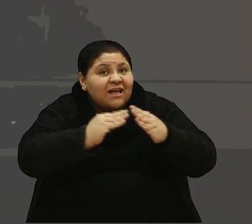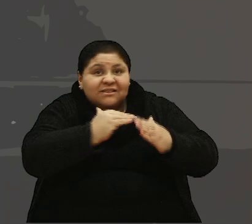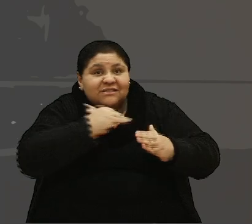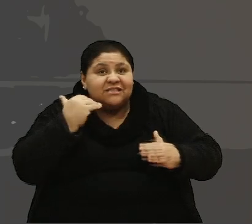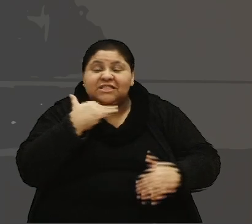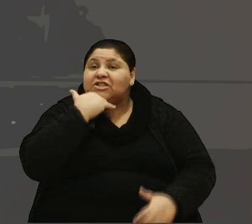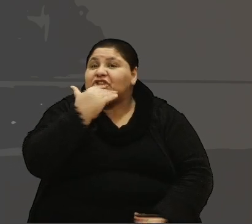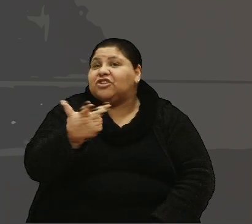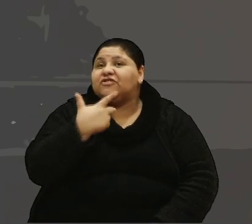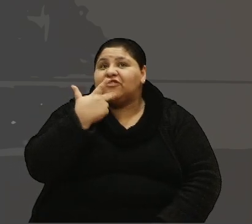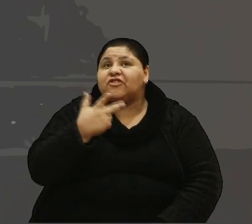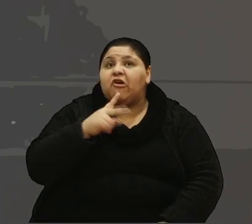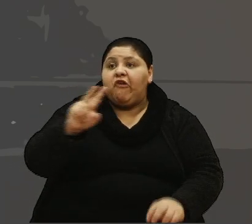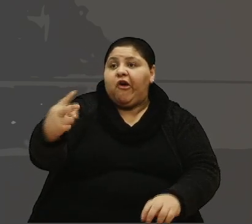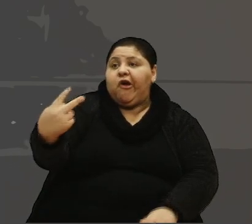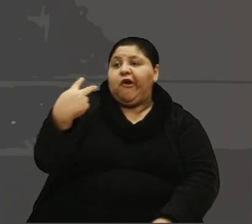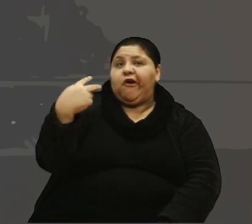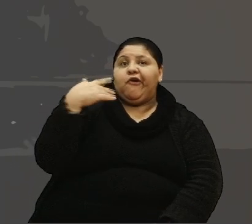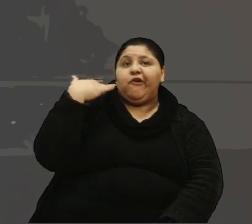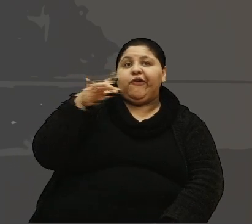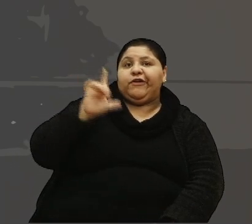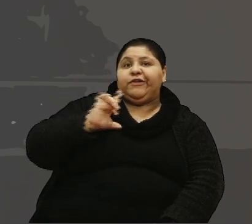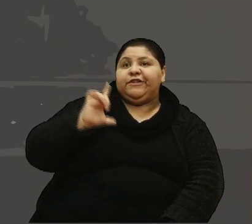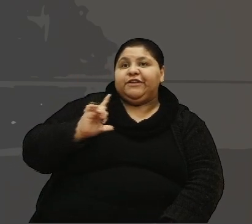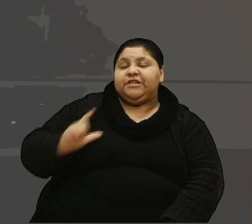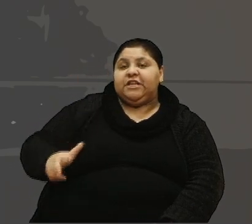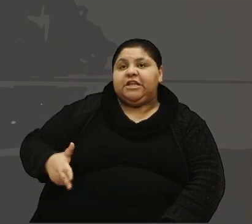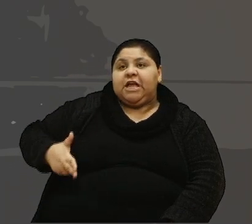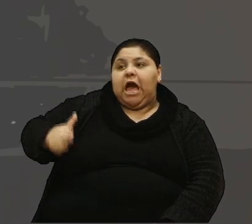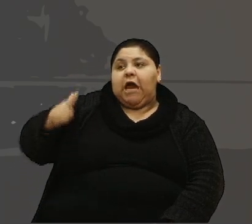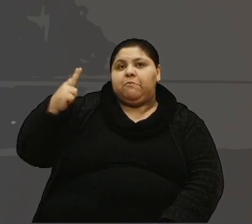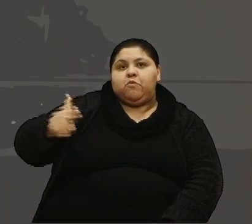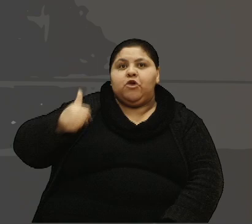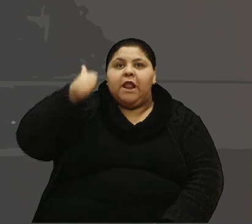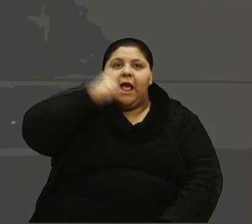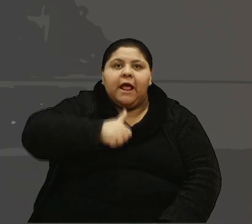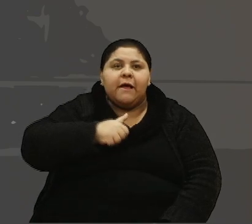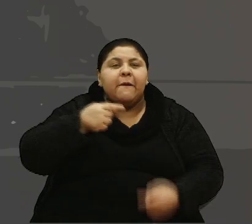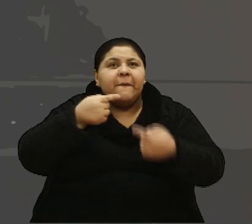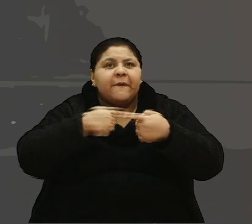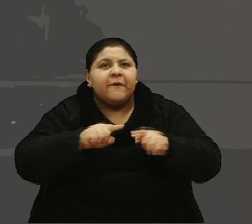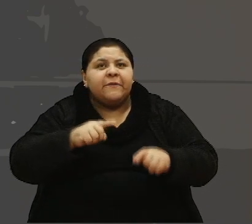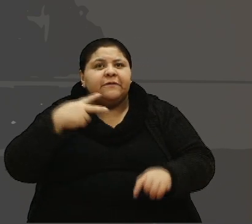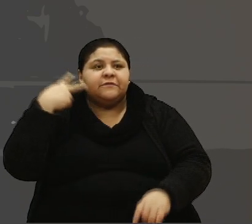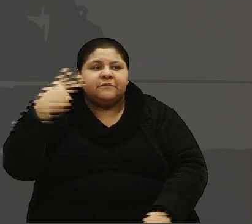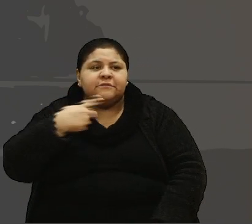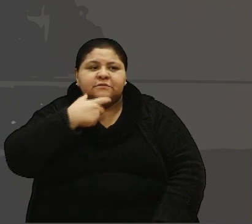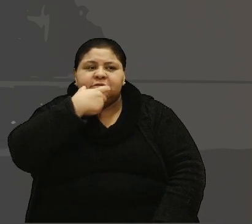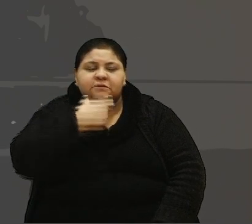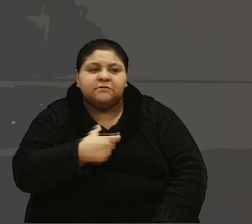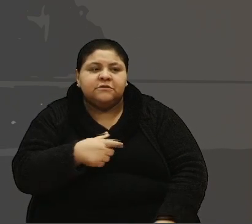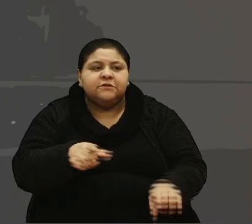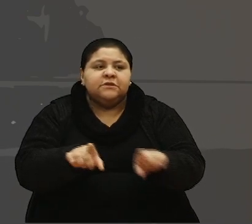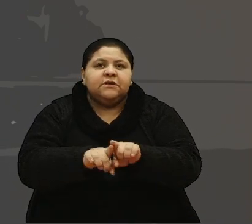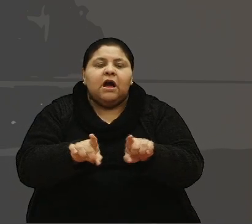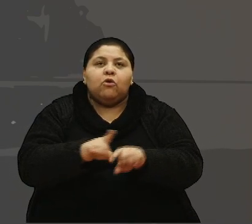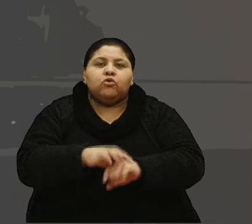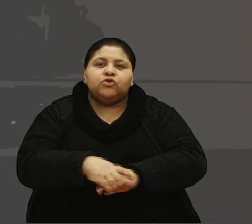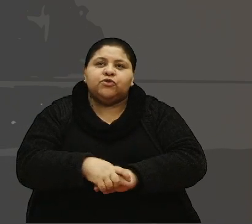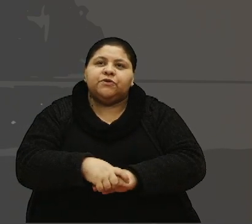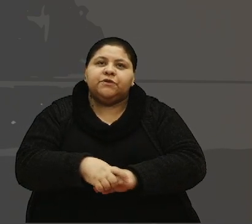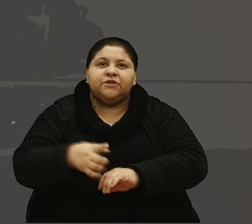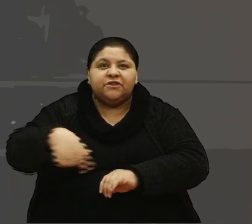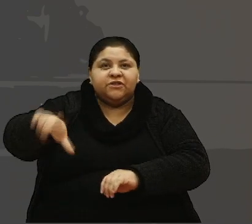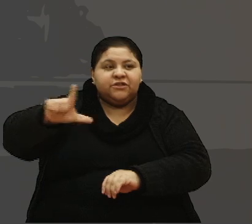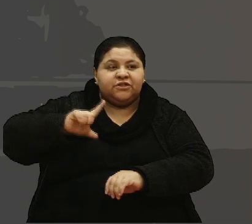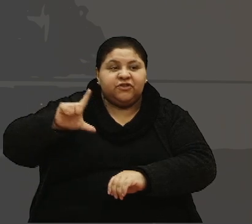adianta olhar para mim e dizer, Andressa, a gente tem que armar as mulheres. Mas aí, vereador Cristiano e demais colegas, se a gente tiver que